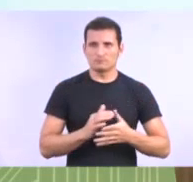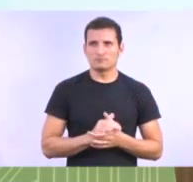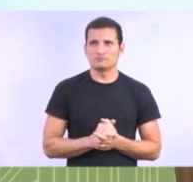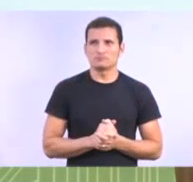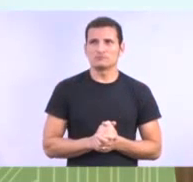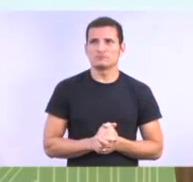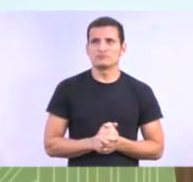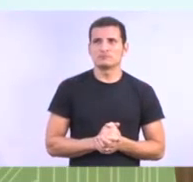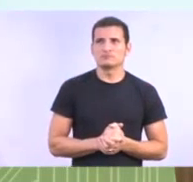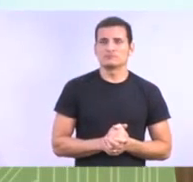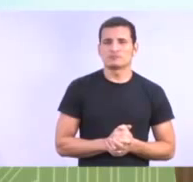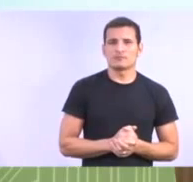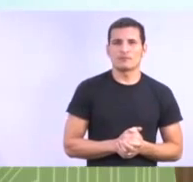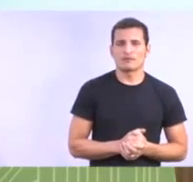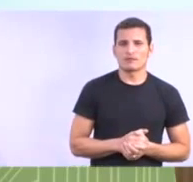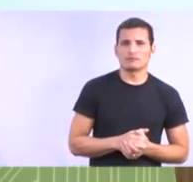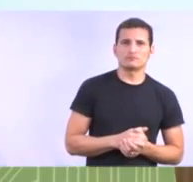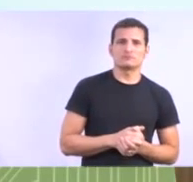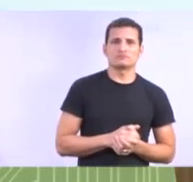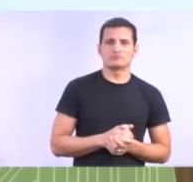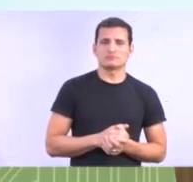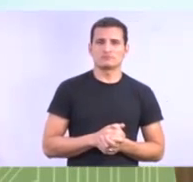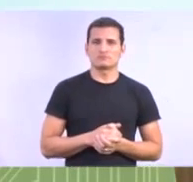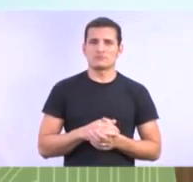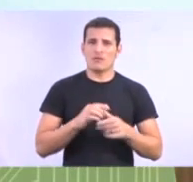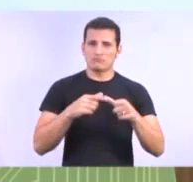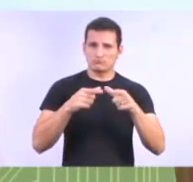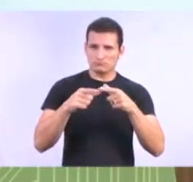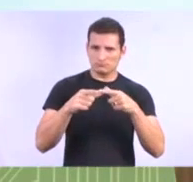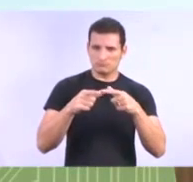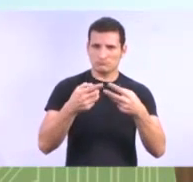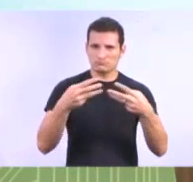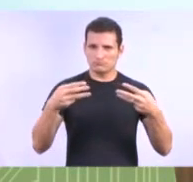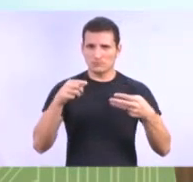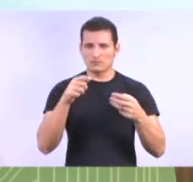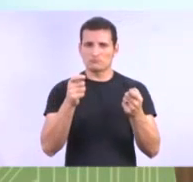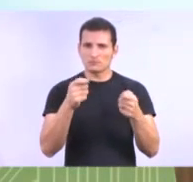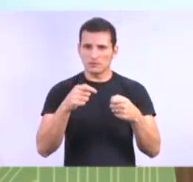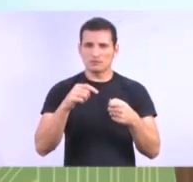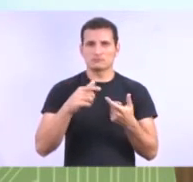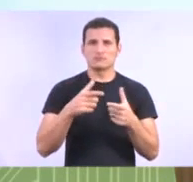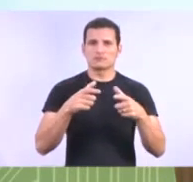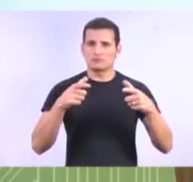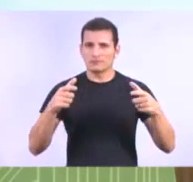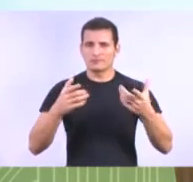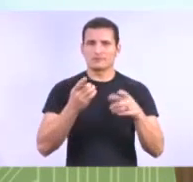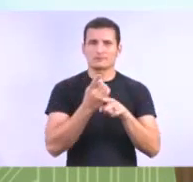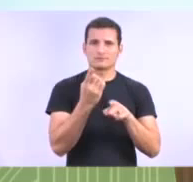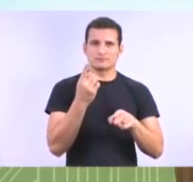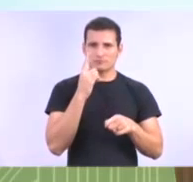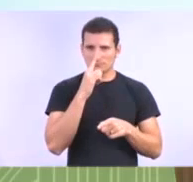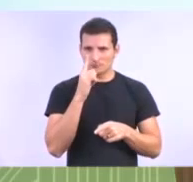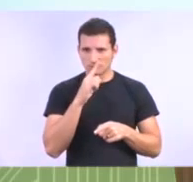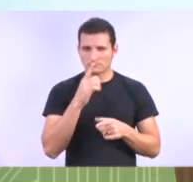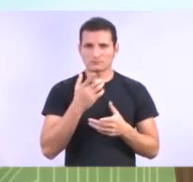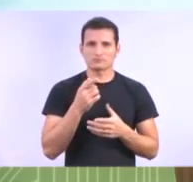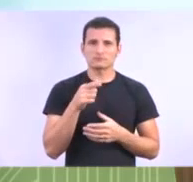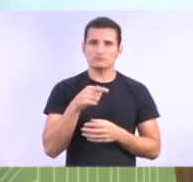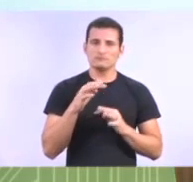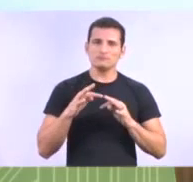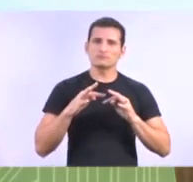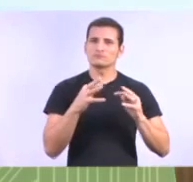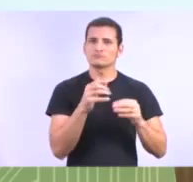a gente está falando da topologia em estrela e ela permite aí a escalabilidade, a detecção de falha, enfim. Tudo isso é para